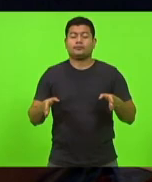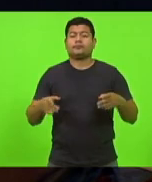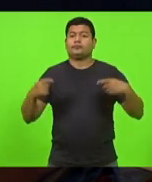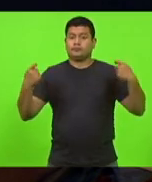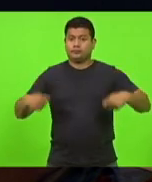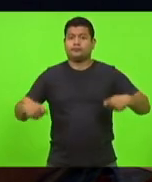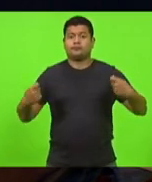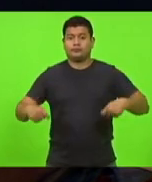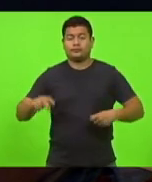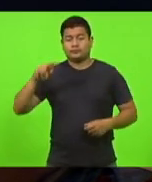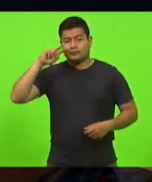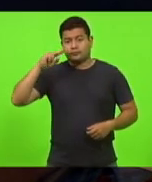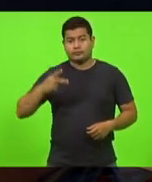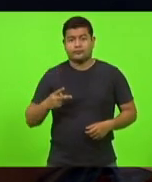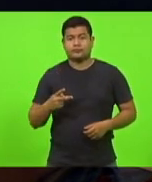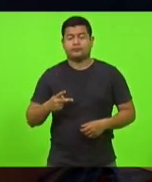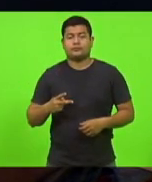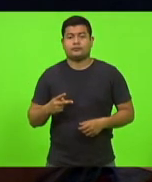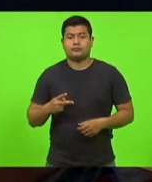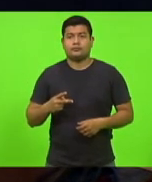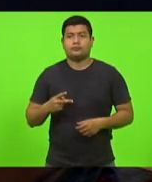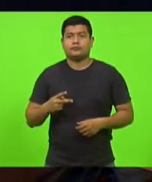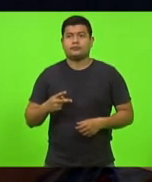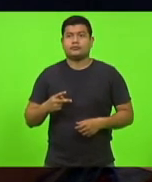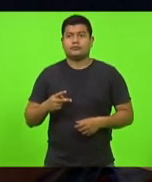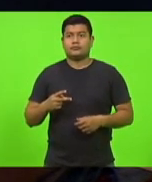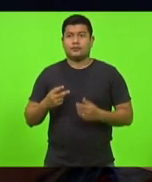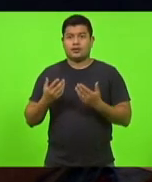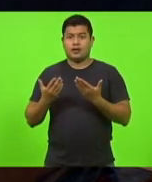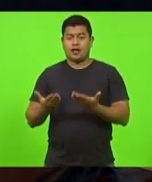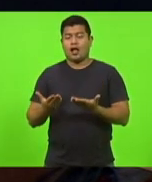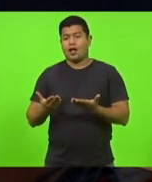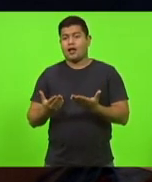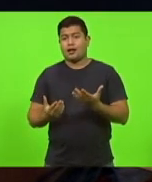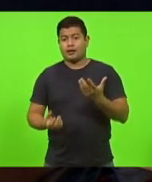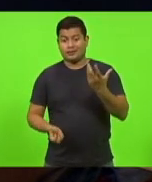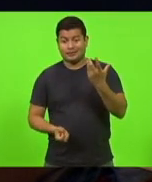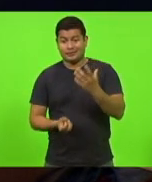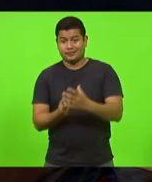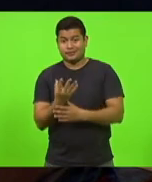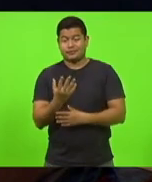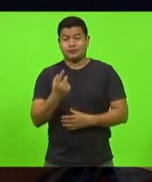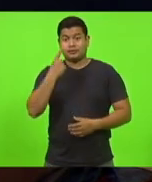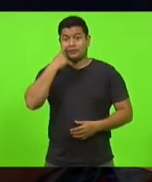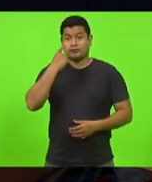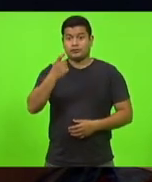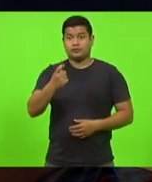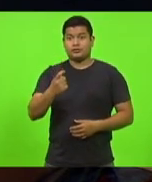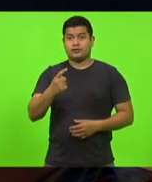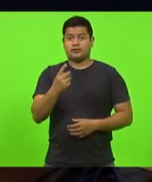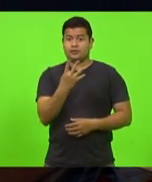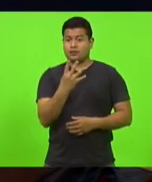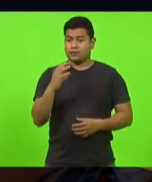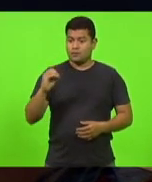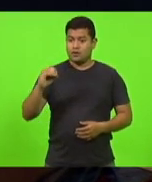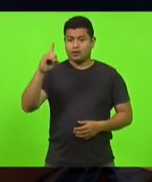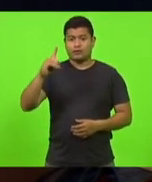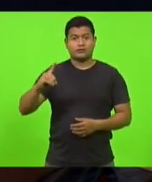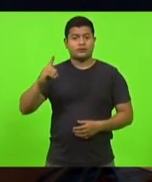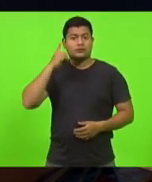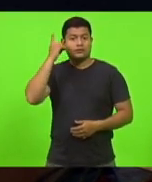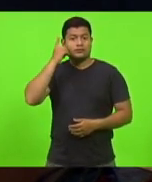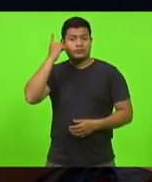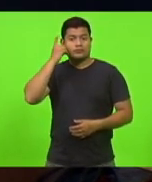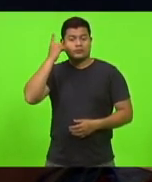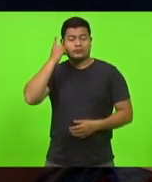reconhecer a digital e a construção e o interesse dos 40 deputados